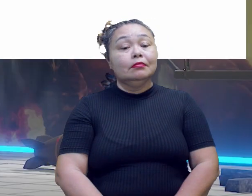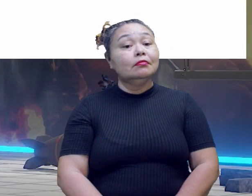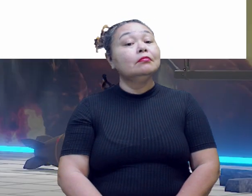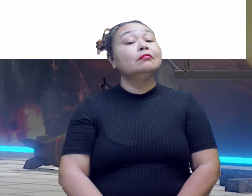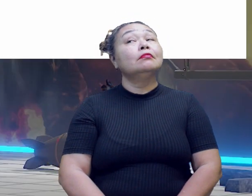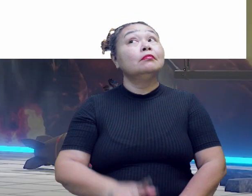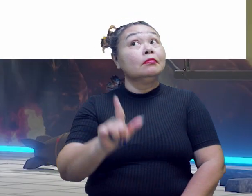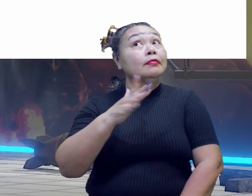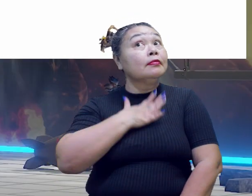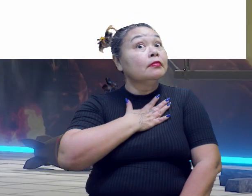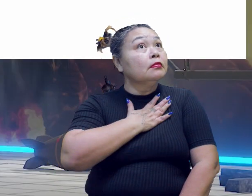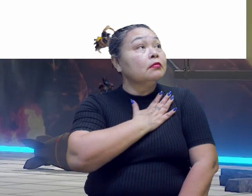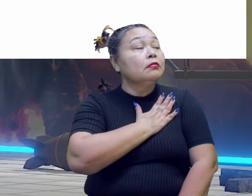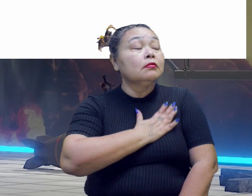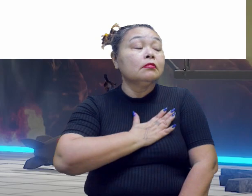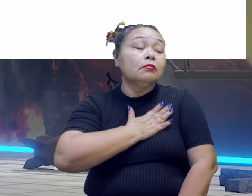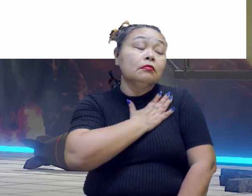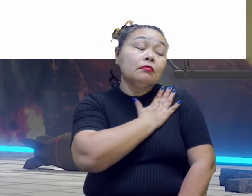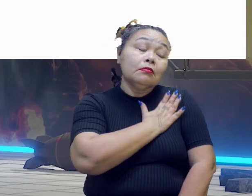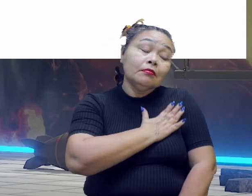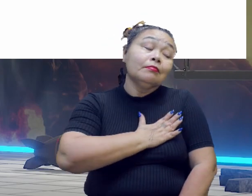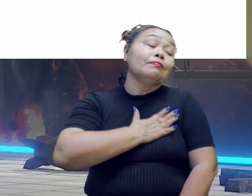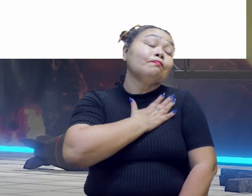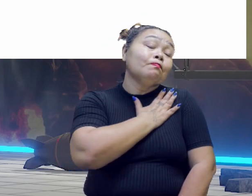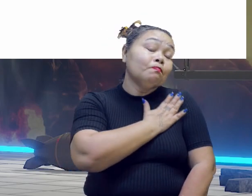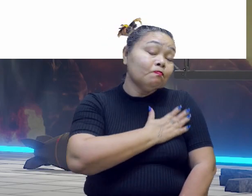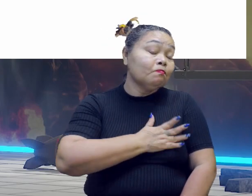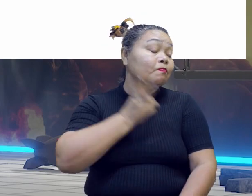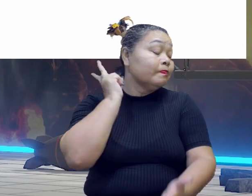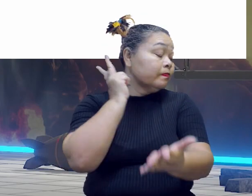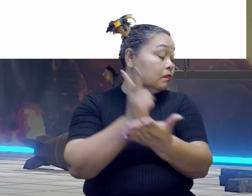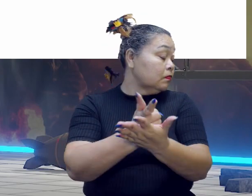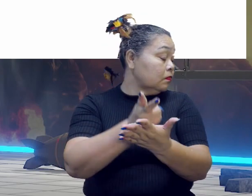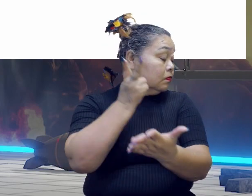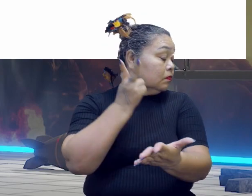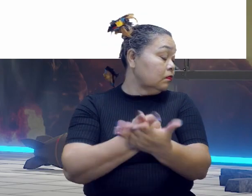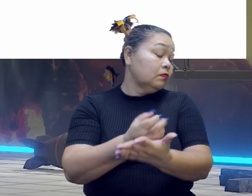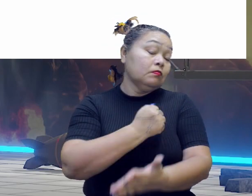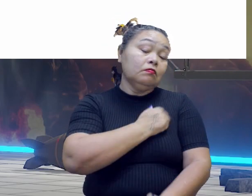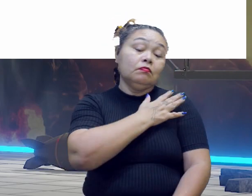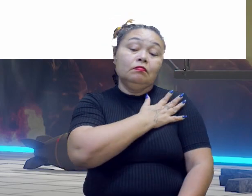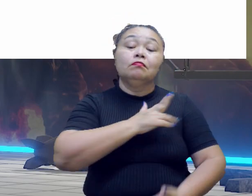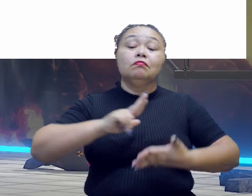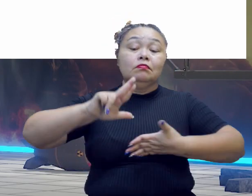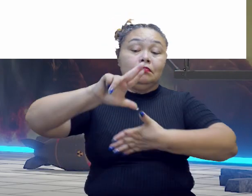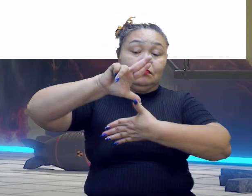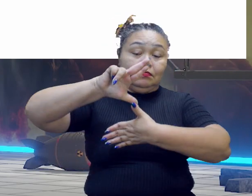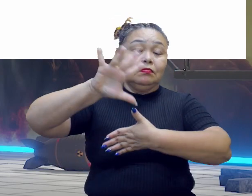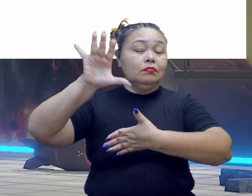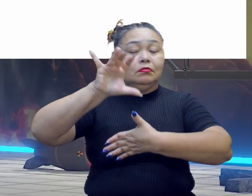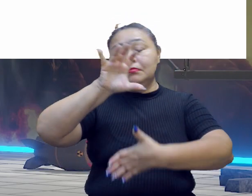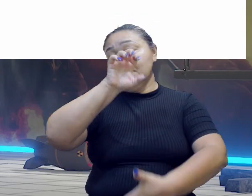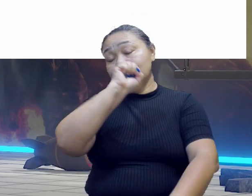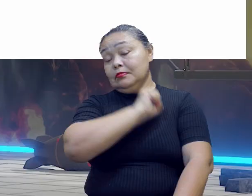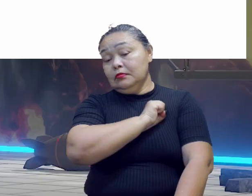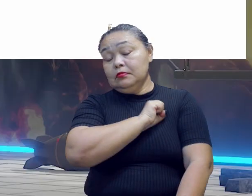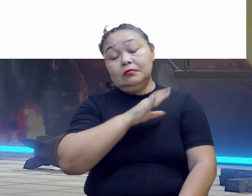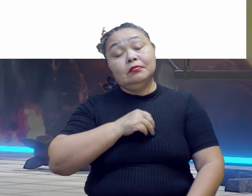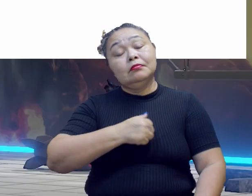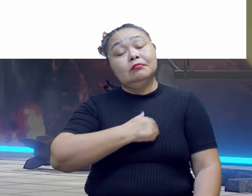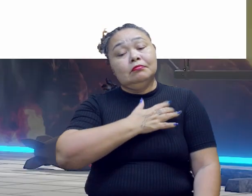E gostaram, muitos não se livraram dessas ditaduras. A América Latina também ela adorava uma ditadura.